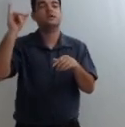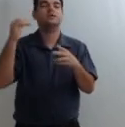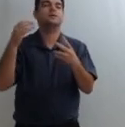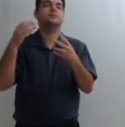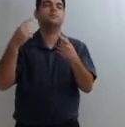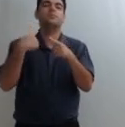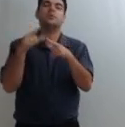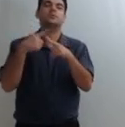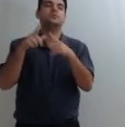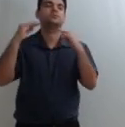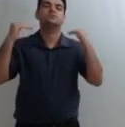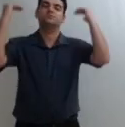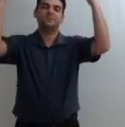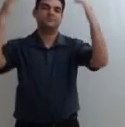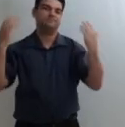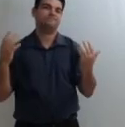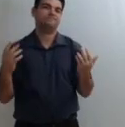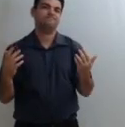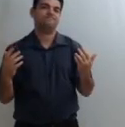aqui